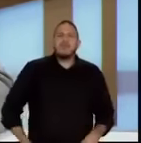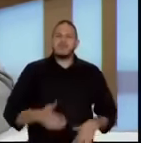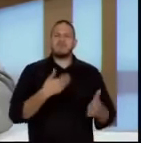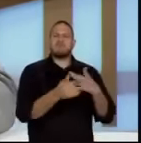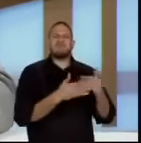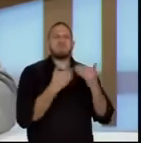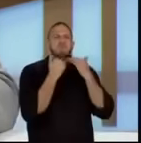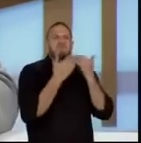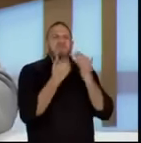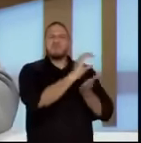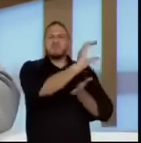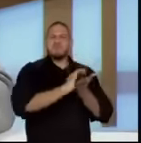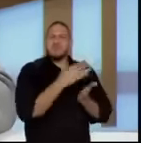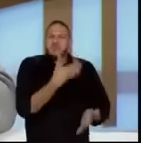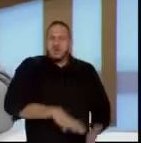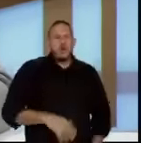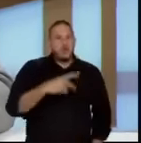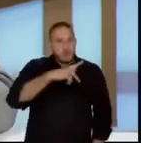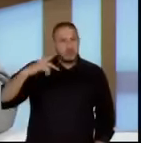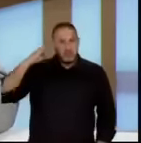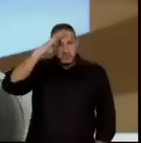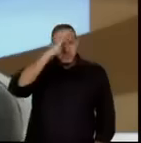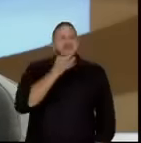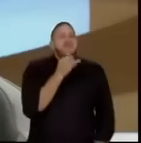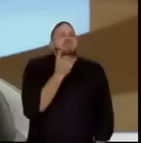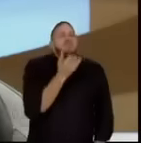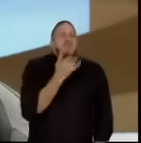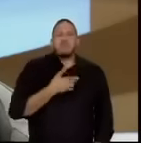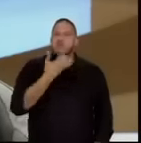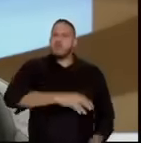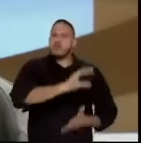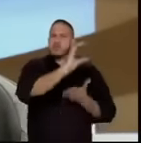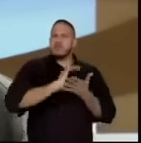esse pagamento. O presidente Bolsonaro esnoba esse pagamento.